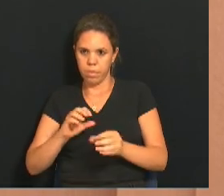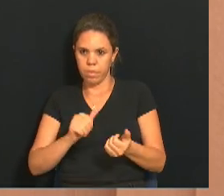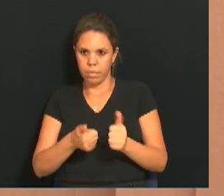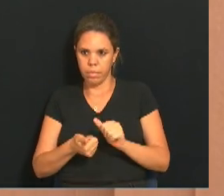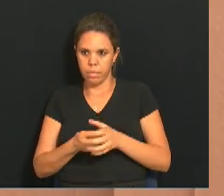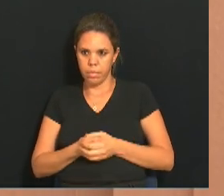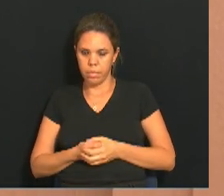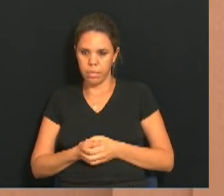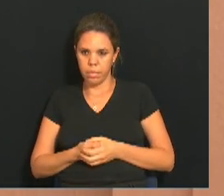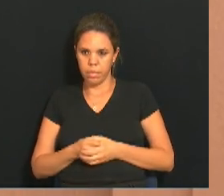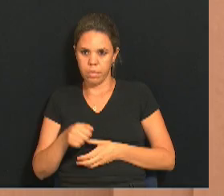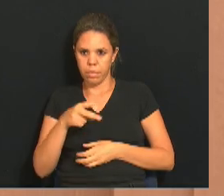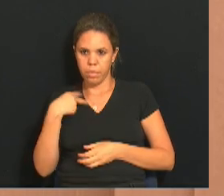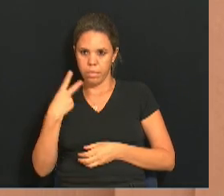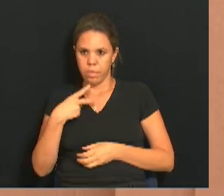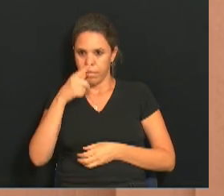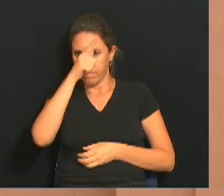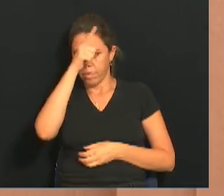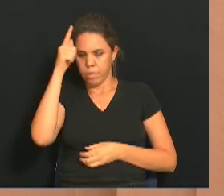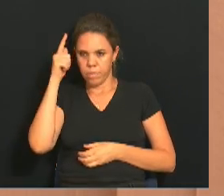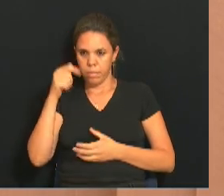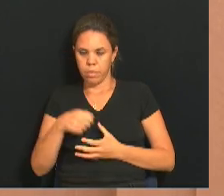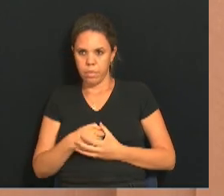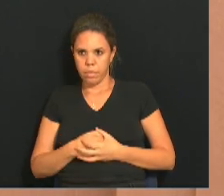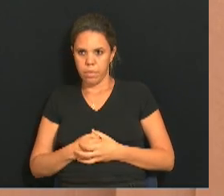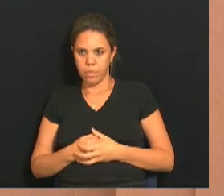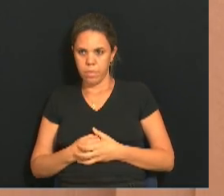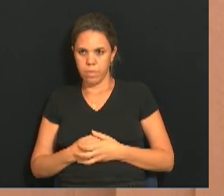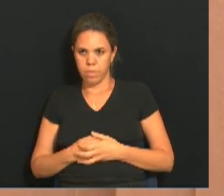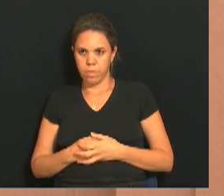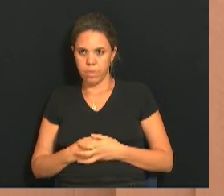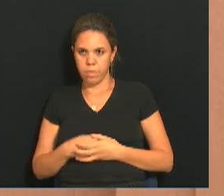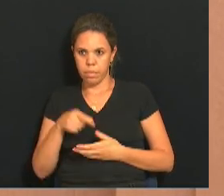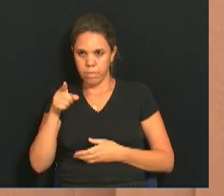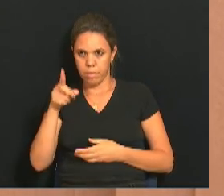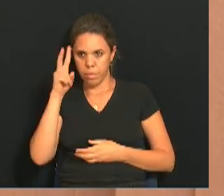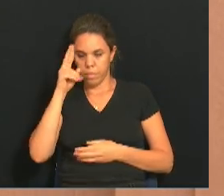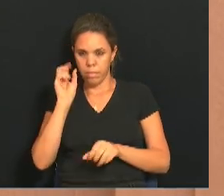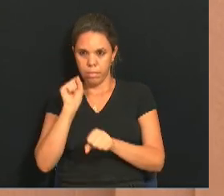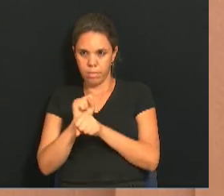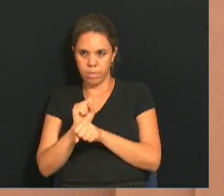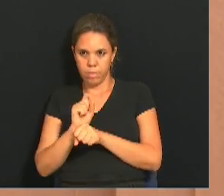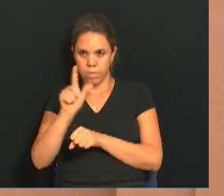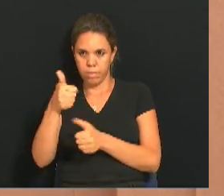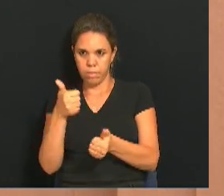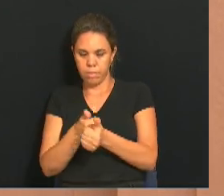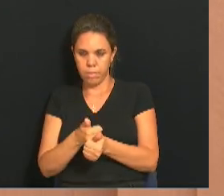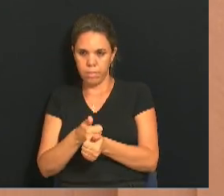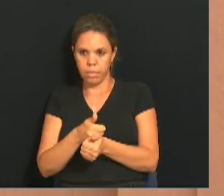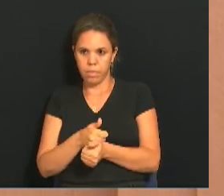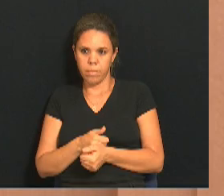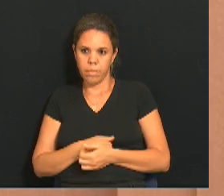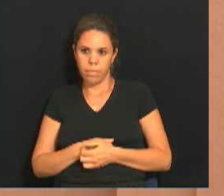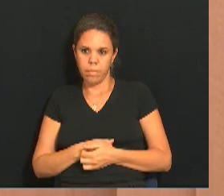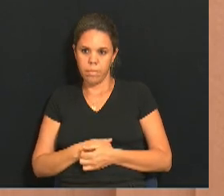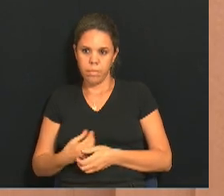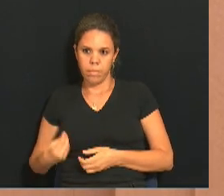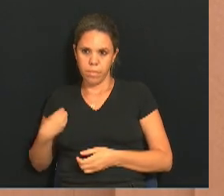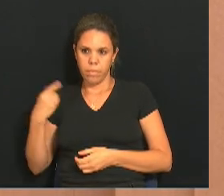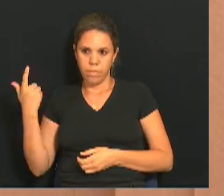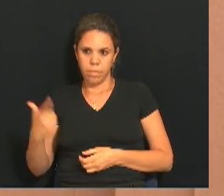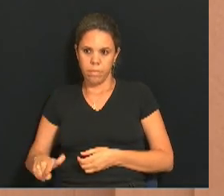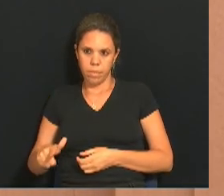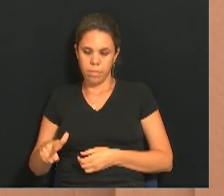Esporte, presidida pelo vereador Gustavo Peta. Lembrando a você, para não sair daqui, Daqui a pouquinho estamos ao vivo novamente